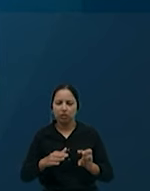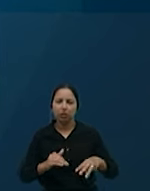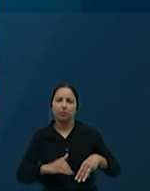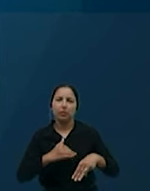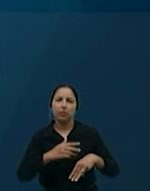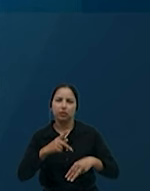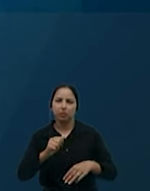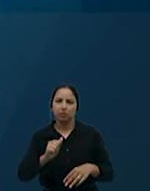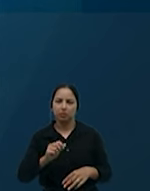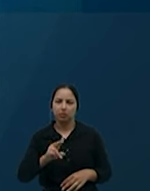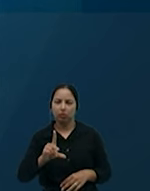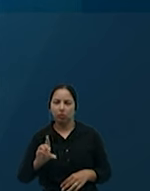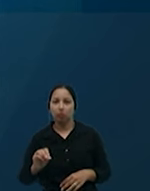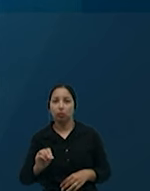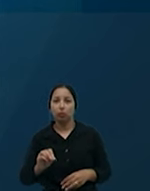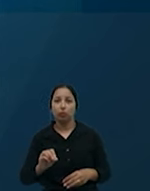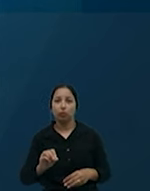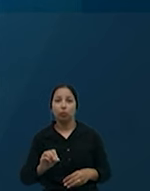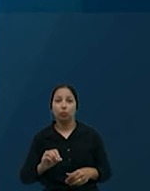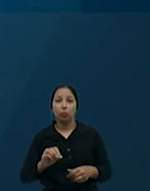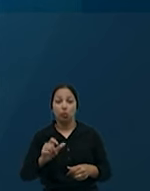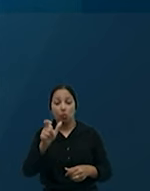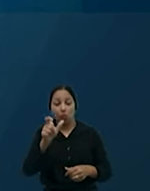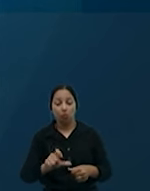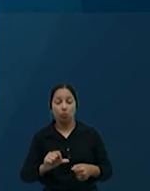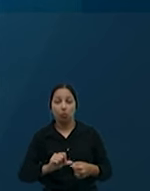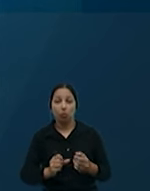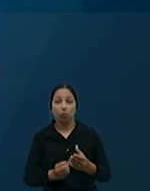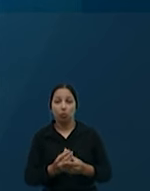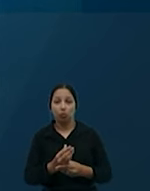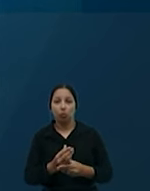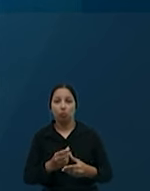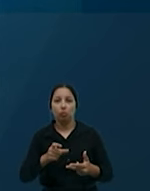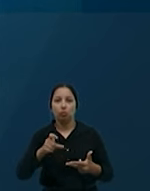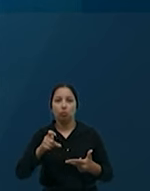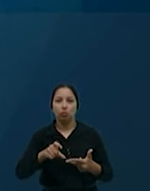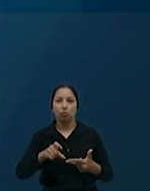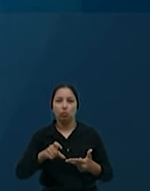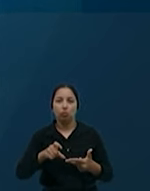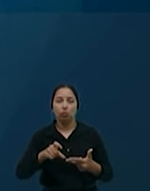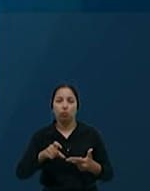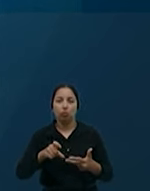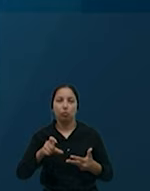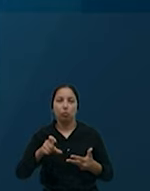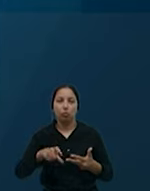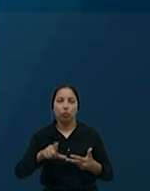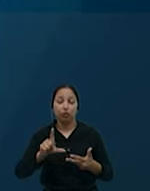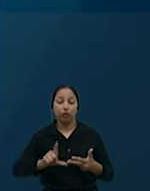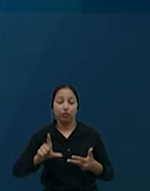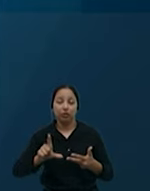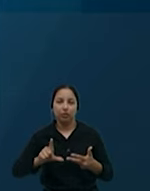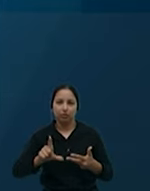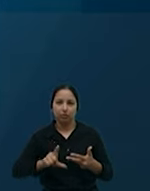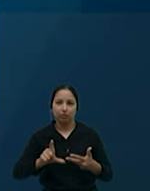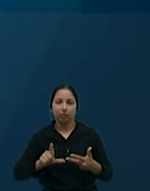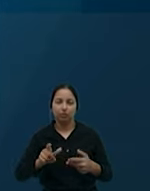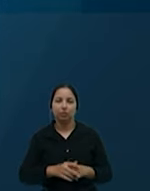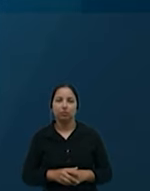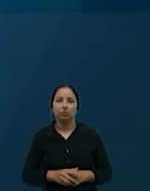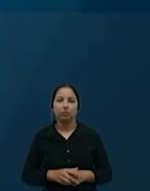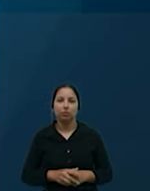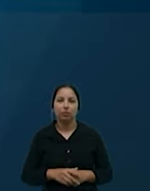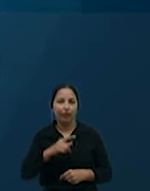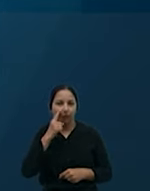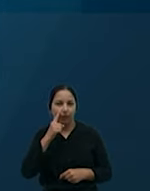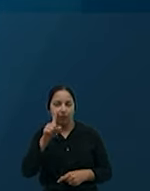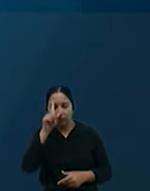O legislador, quando previu o cabimento do recurso especial diante de decisões dadas em